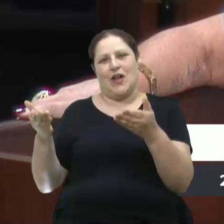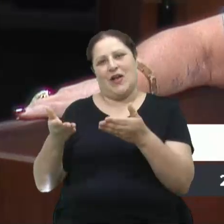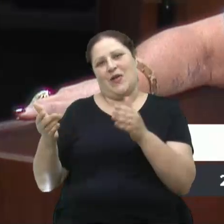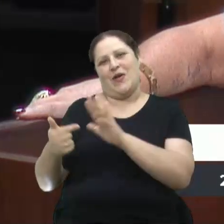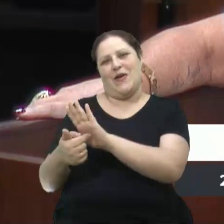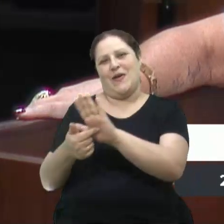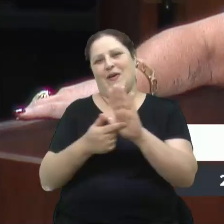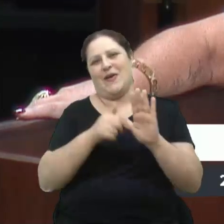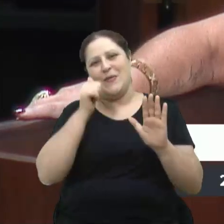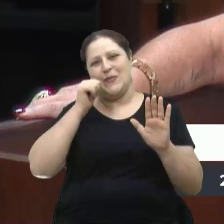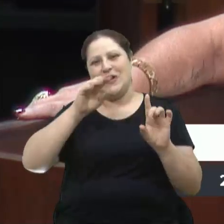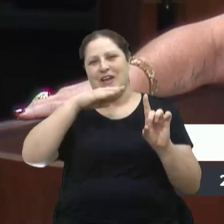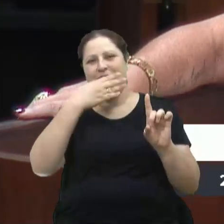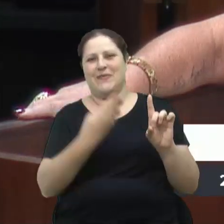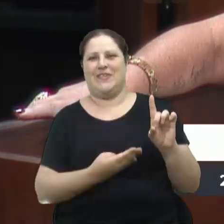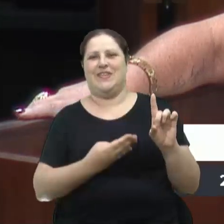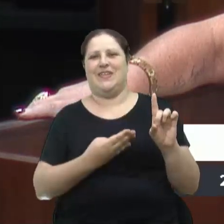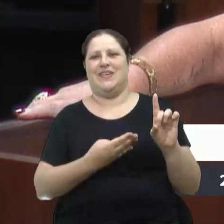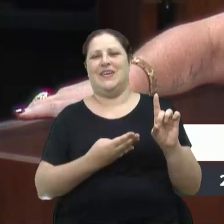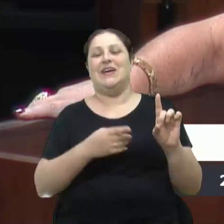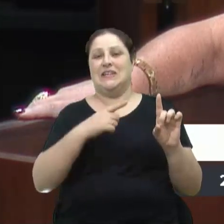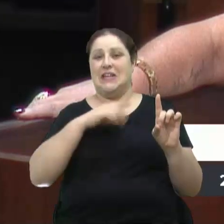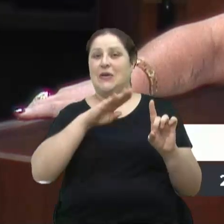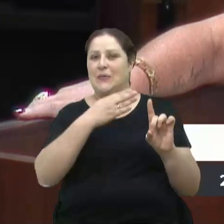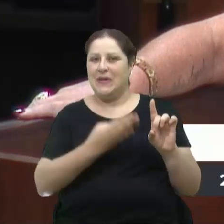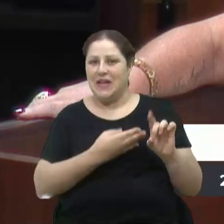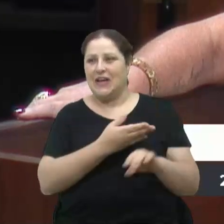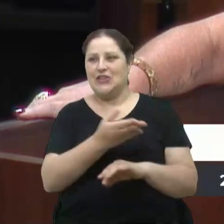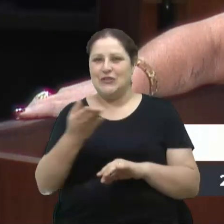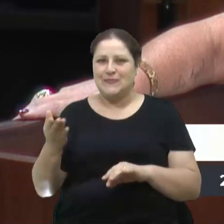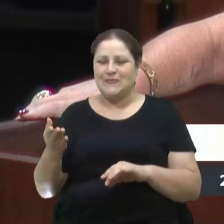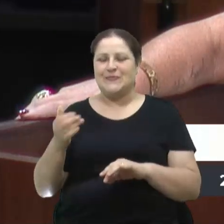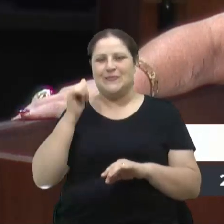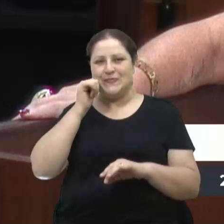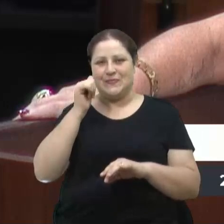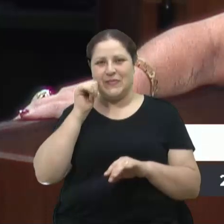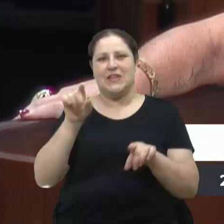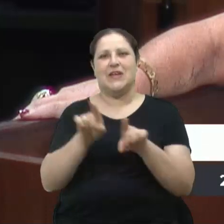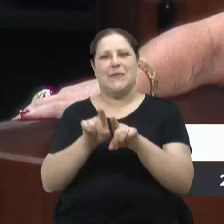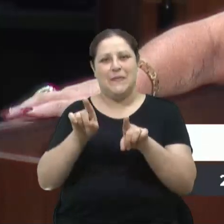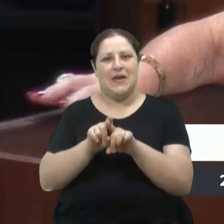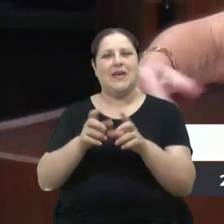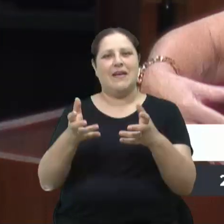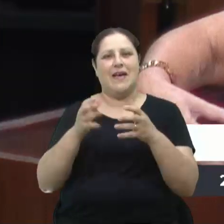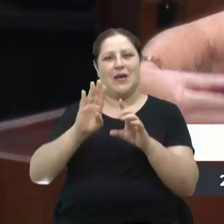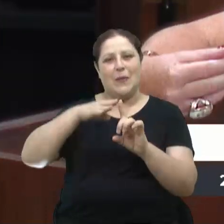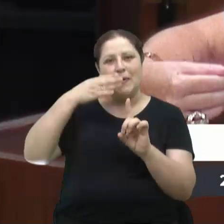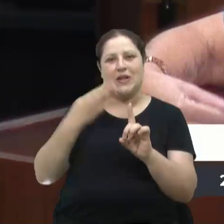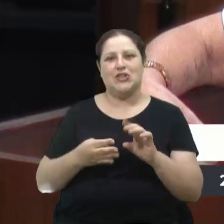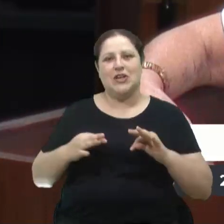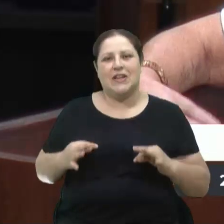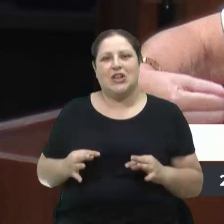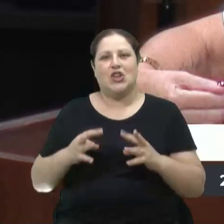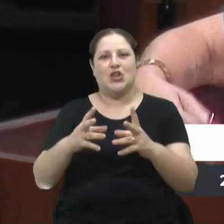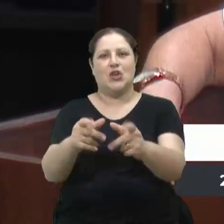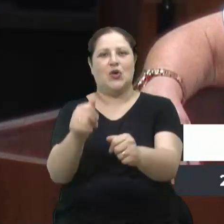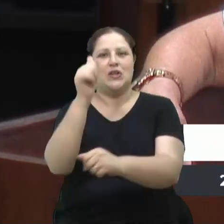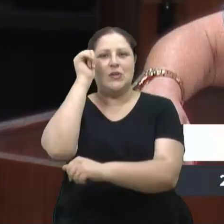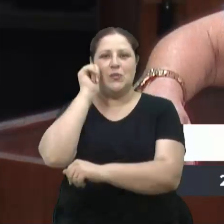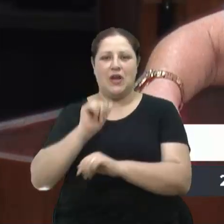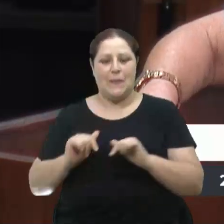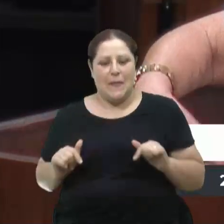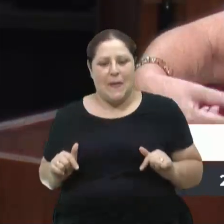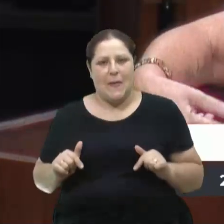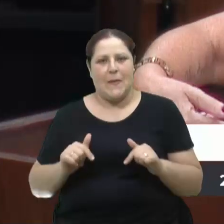para homenageá-las, mas homenageando essas mulheres, eu quero homenagear todas as mulheres que